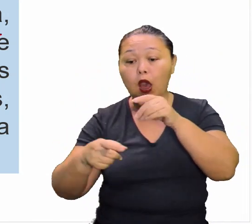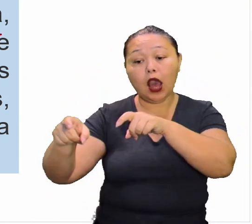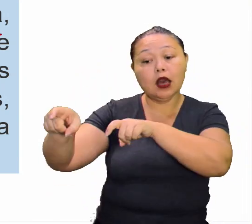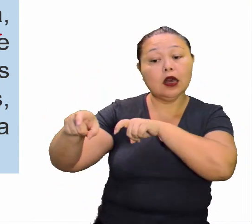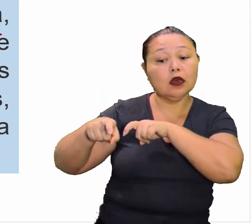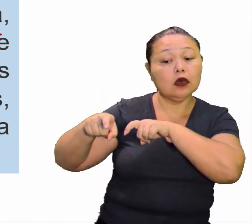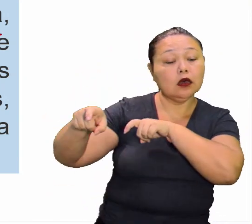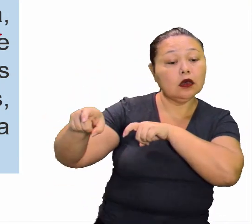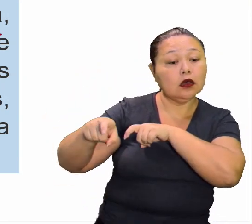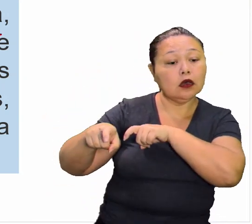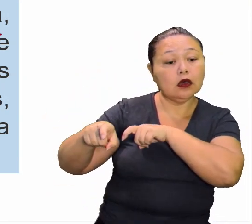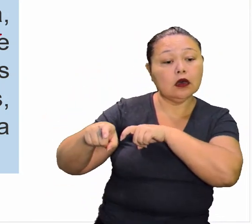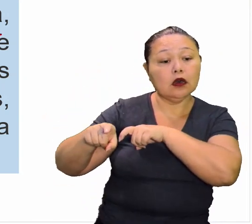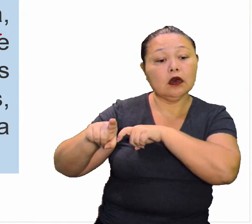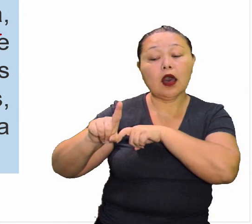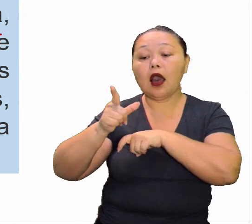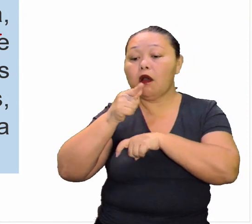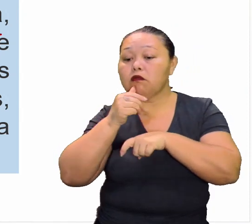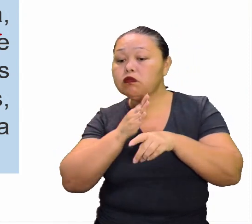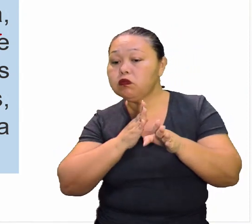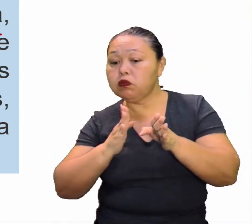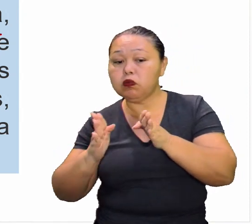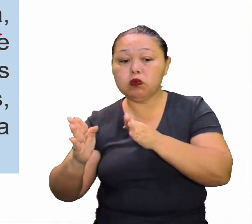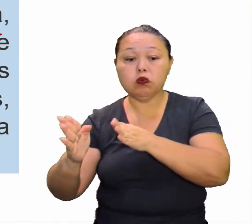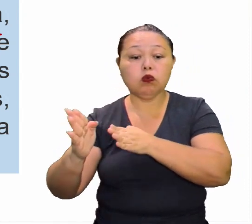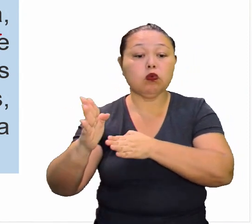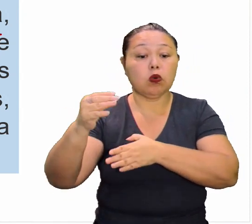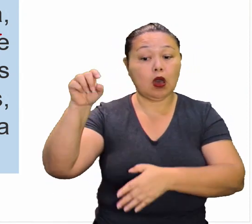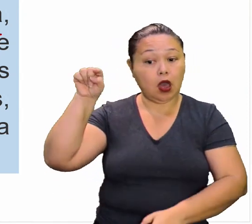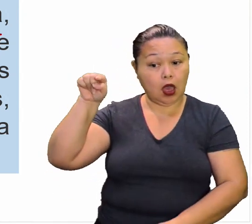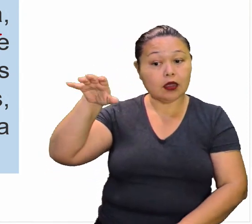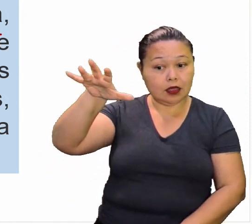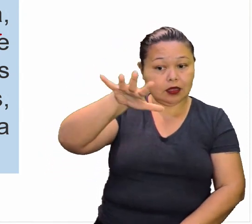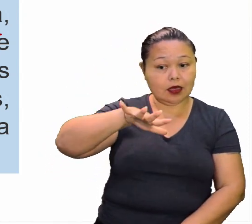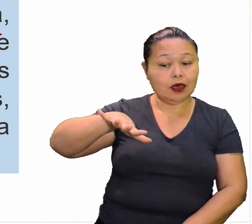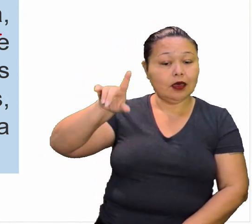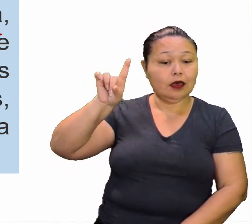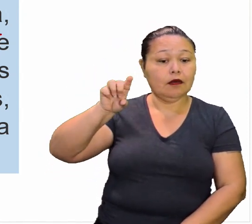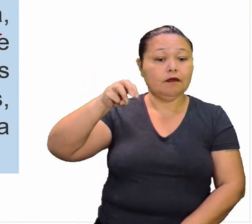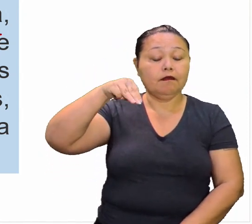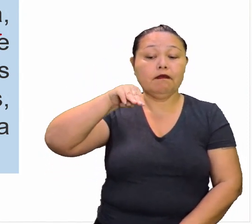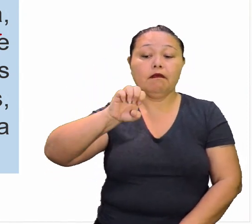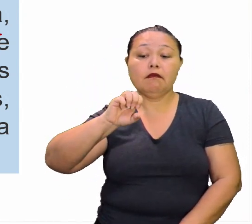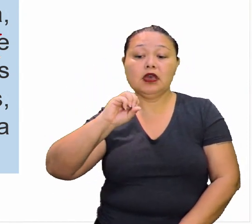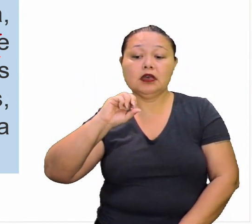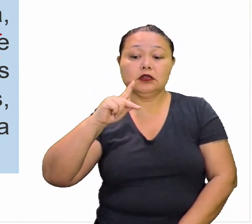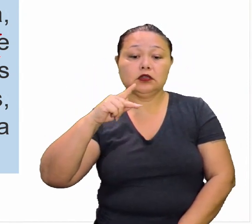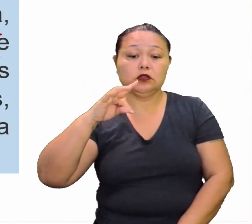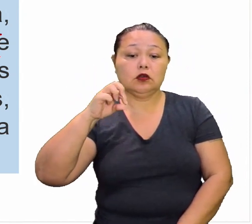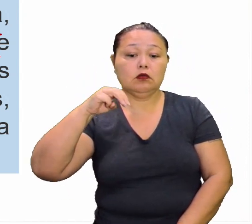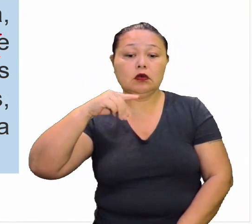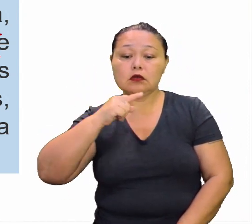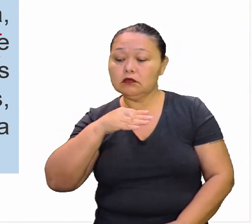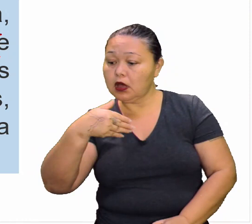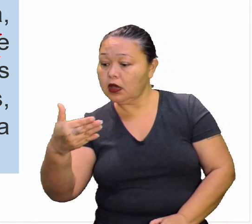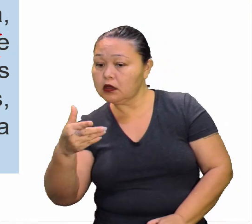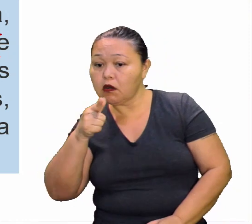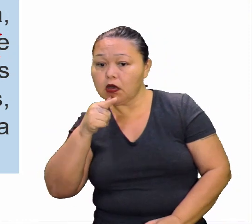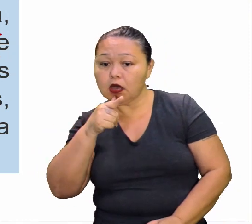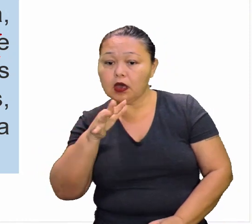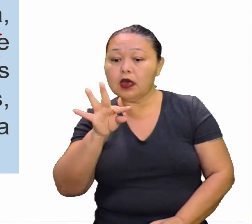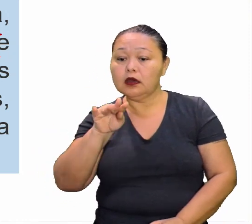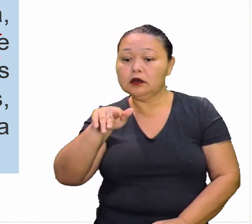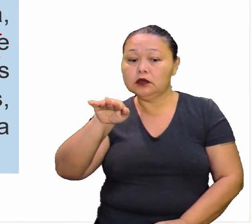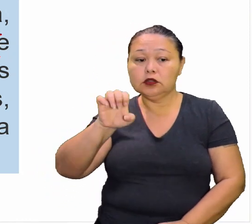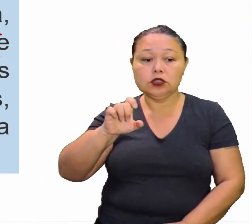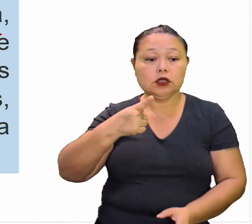agricultura, a hidráulica. Na Mesopotâmia, entre os rios Tigres e Eufrates,